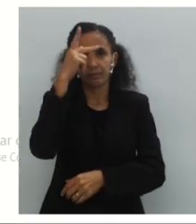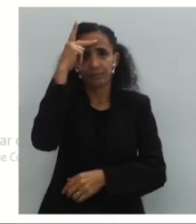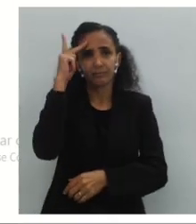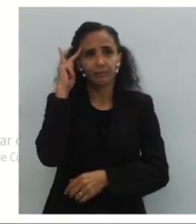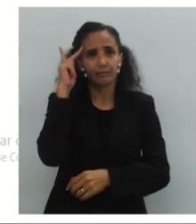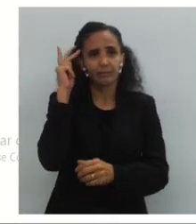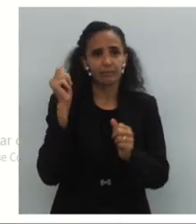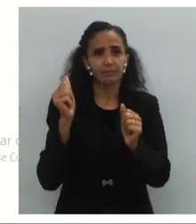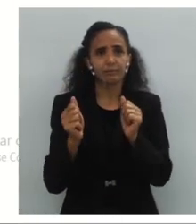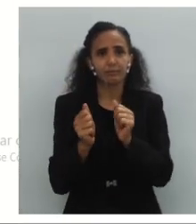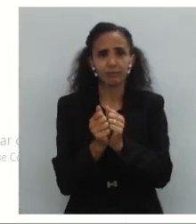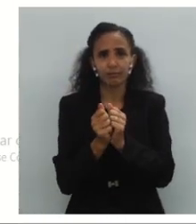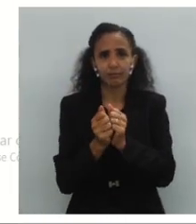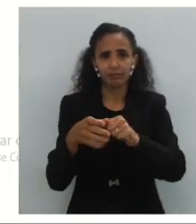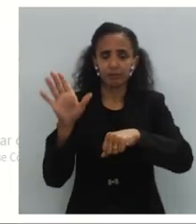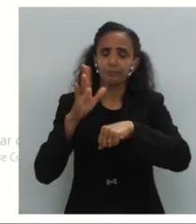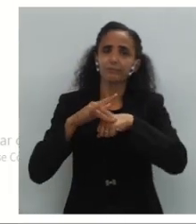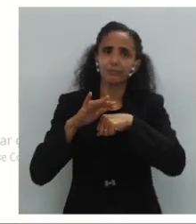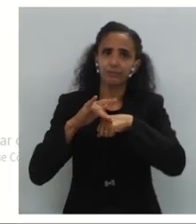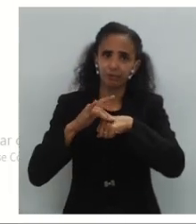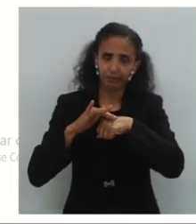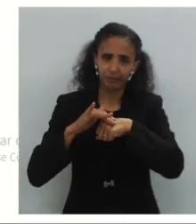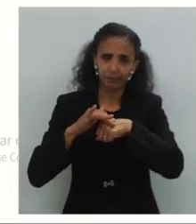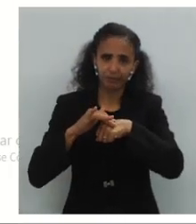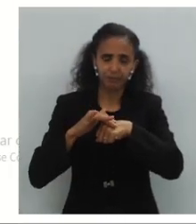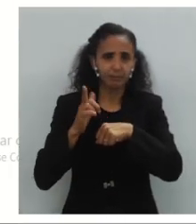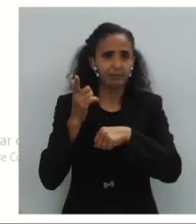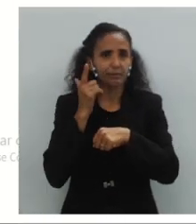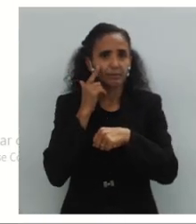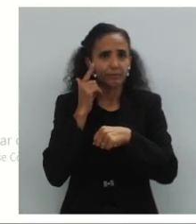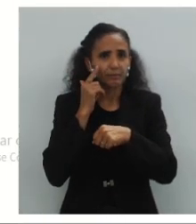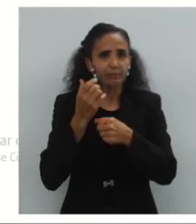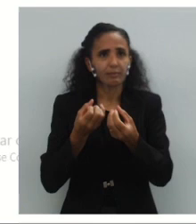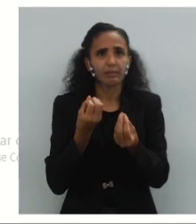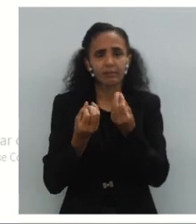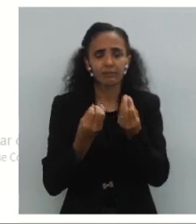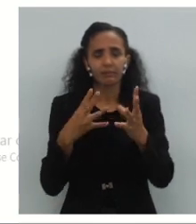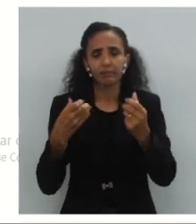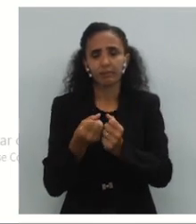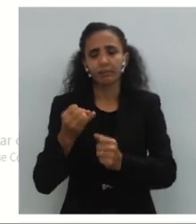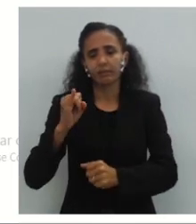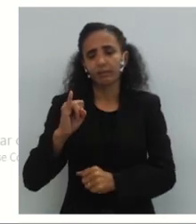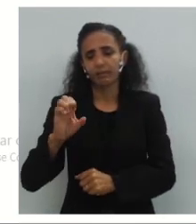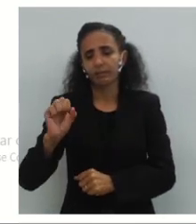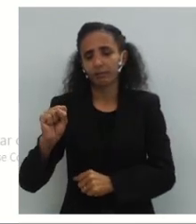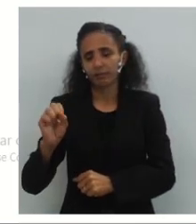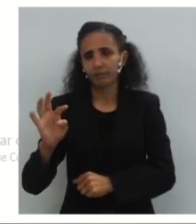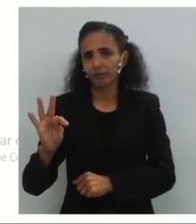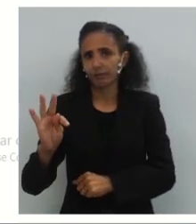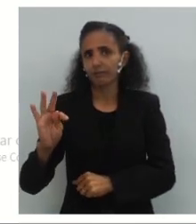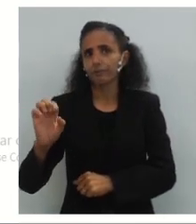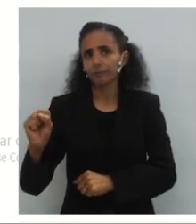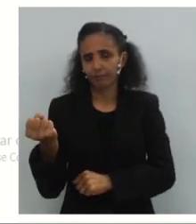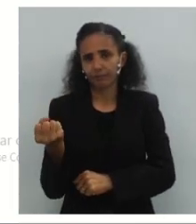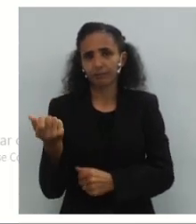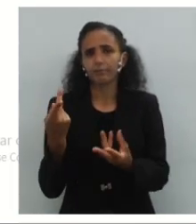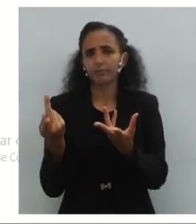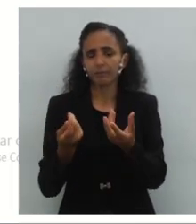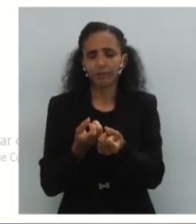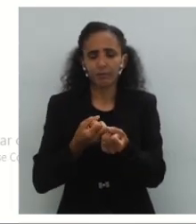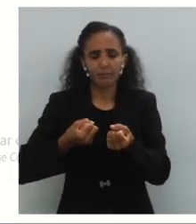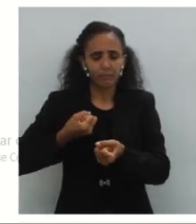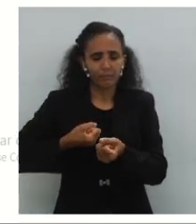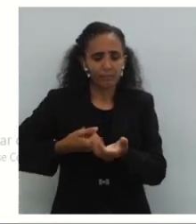feminino. Quando uma pessoa ela está infectada. Então, quando se fala de IST,